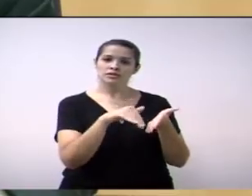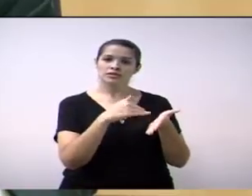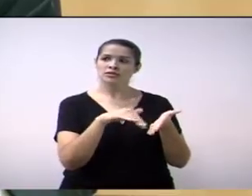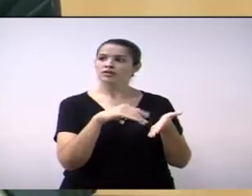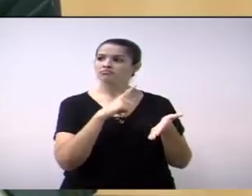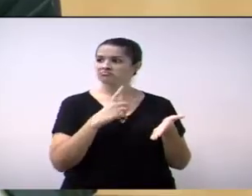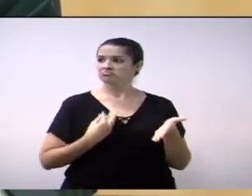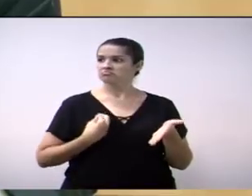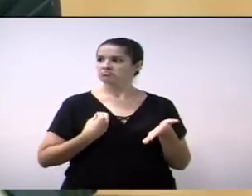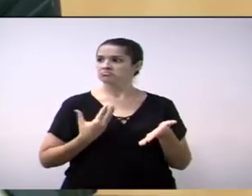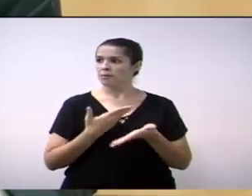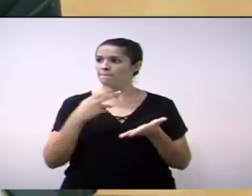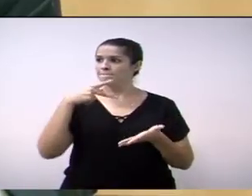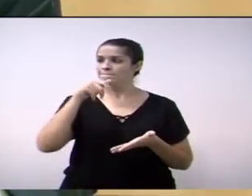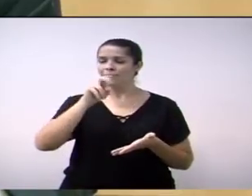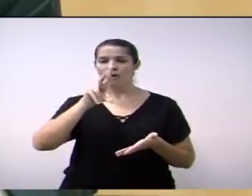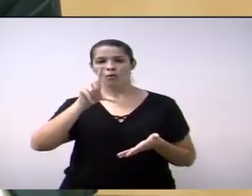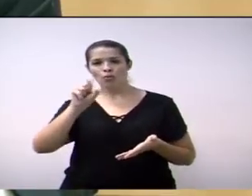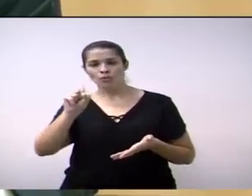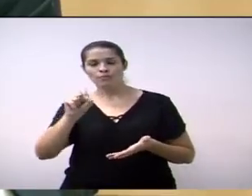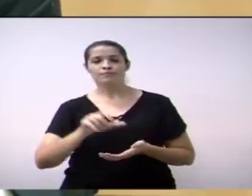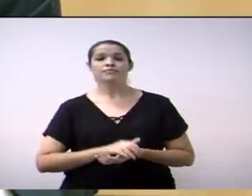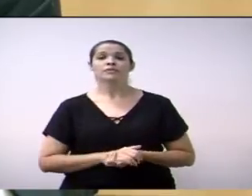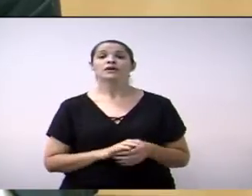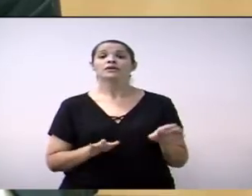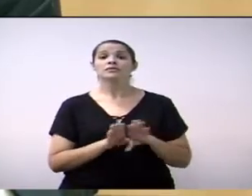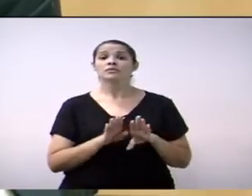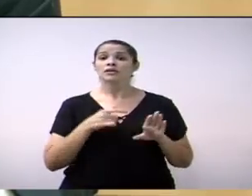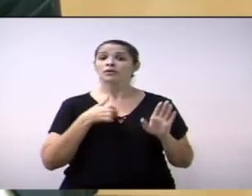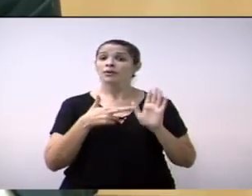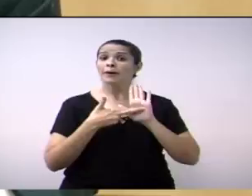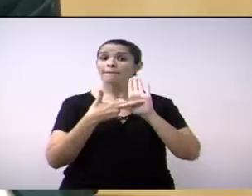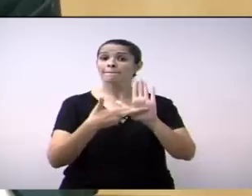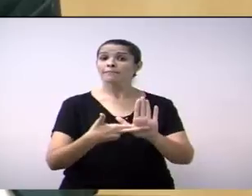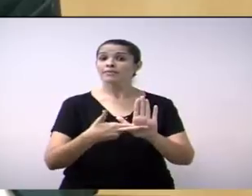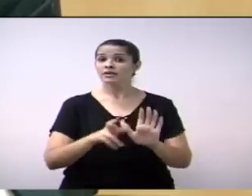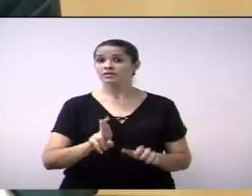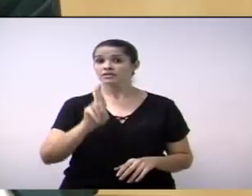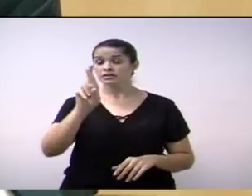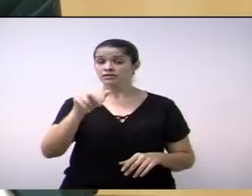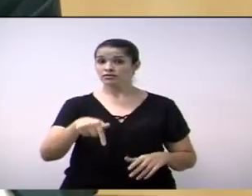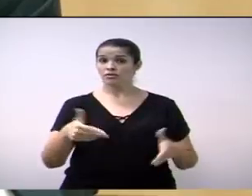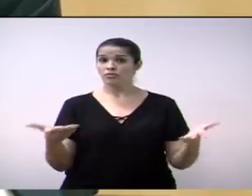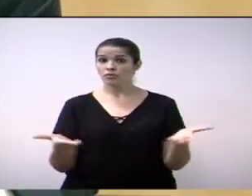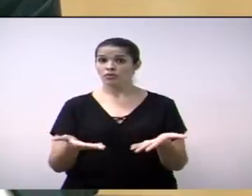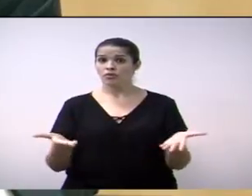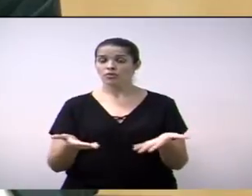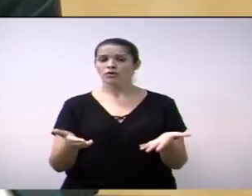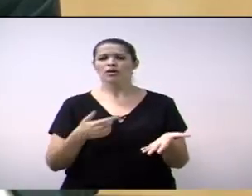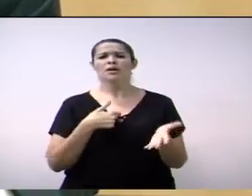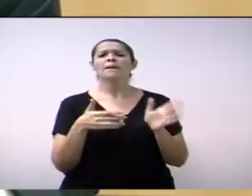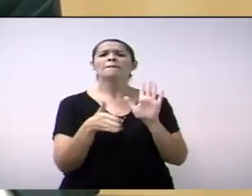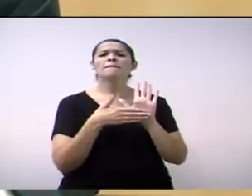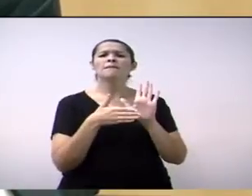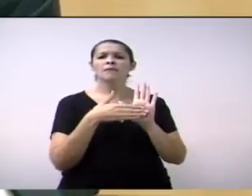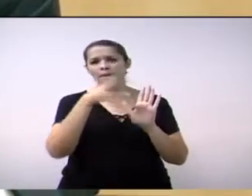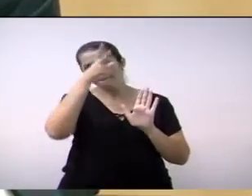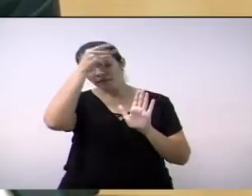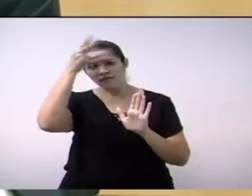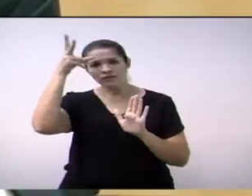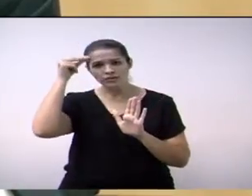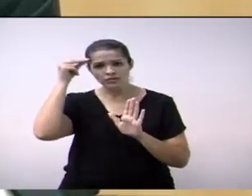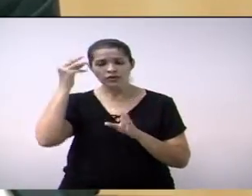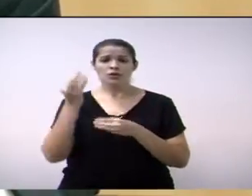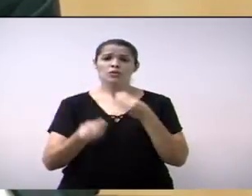encontra. Pela segunda vez, estou representando aqui uma indicação, propondo ao Executivo a criação